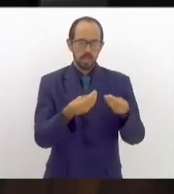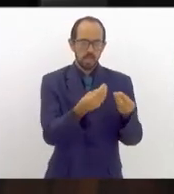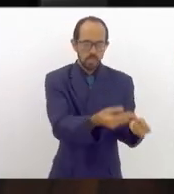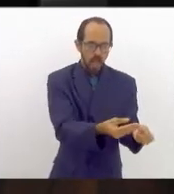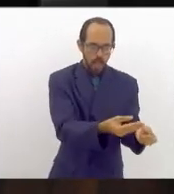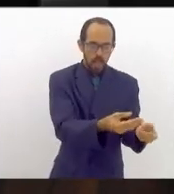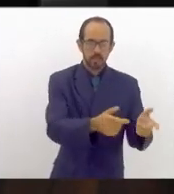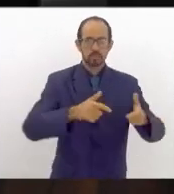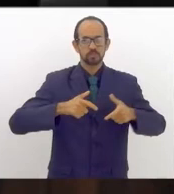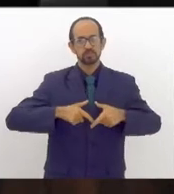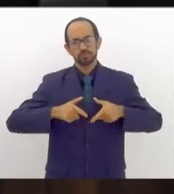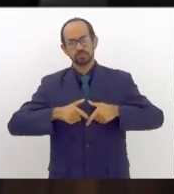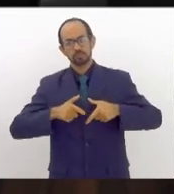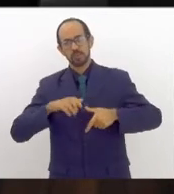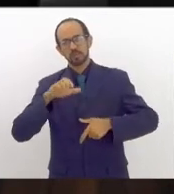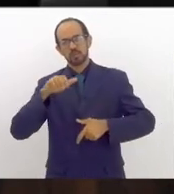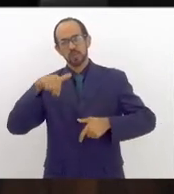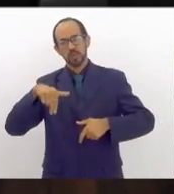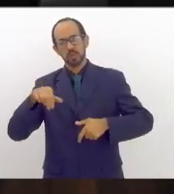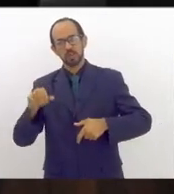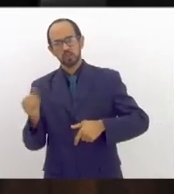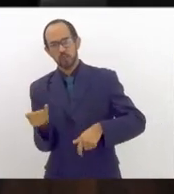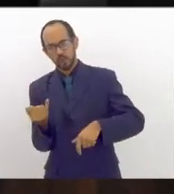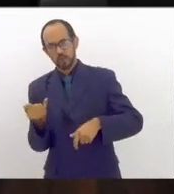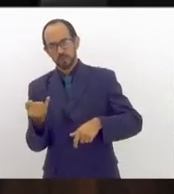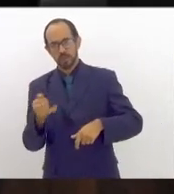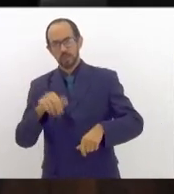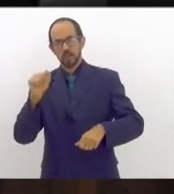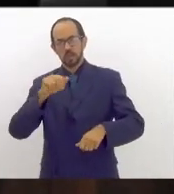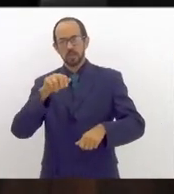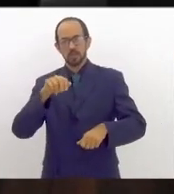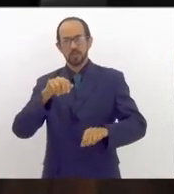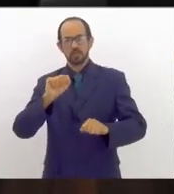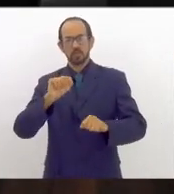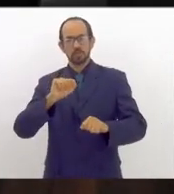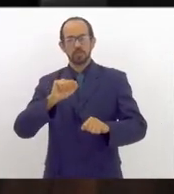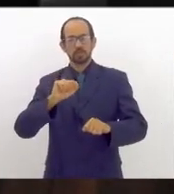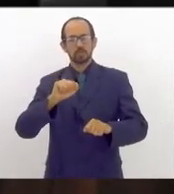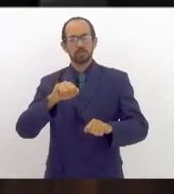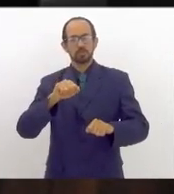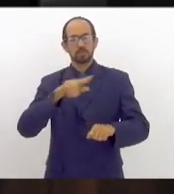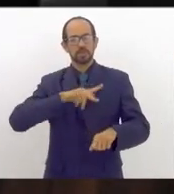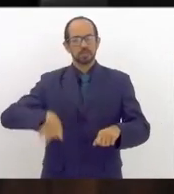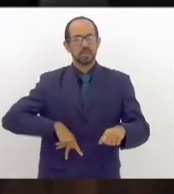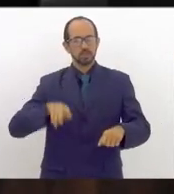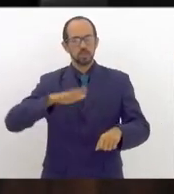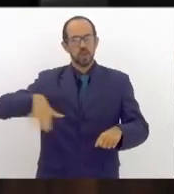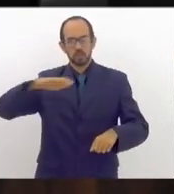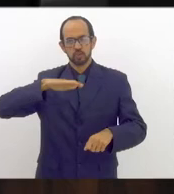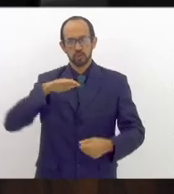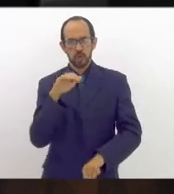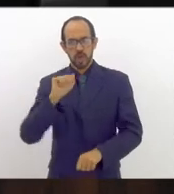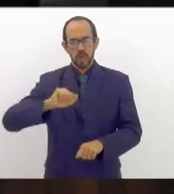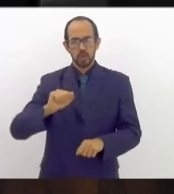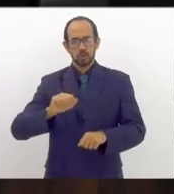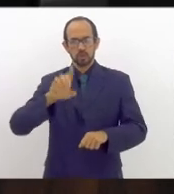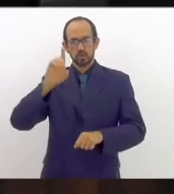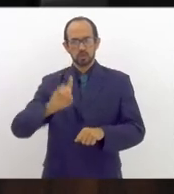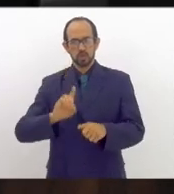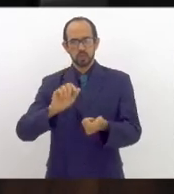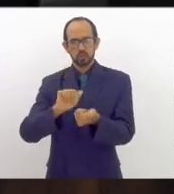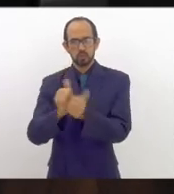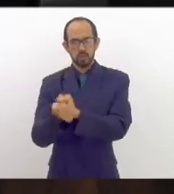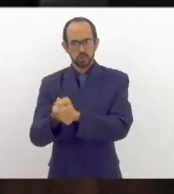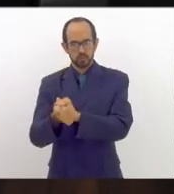ao Conselho Federal e Presidente a Conselheiro Federal e Presidente Nacional da comissão especial de direitos esportivo da ordem